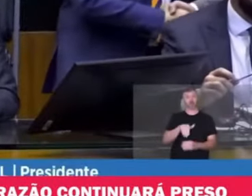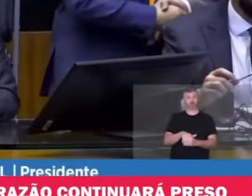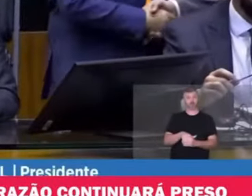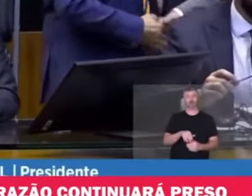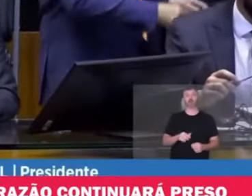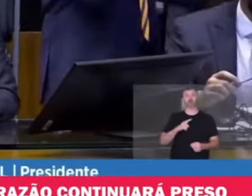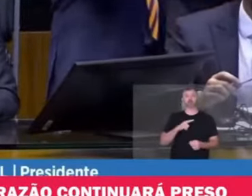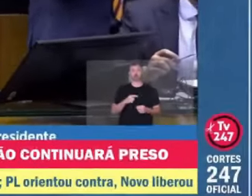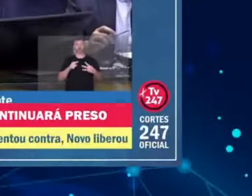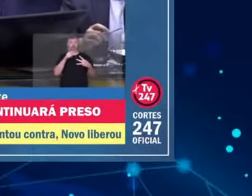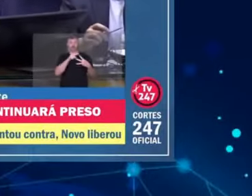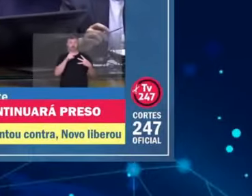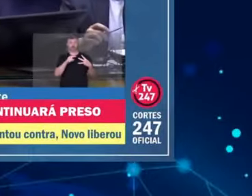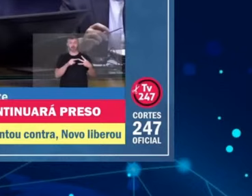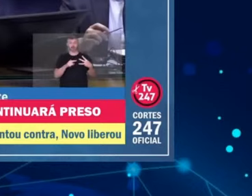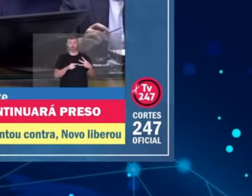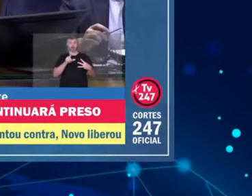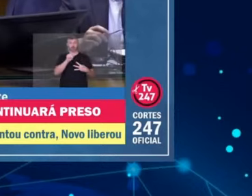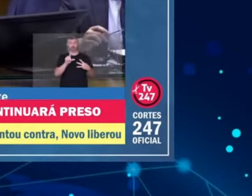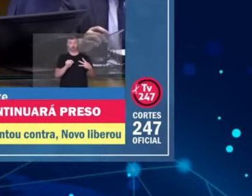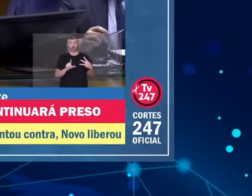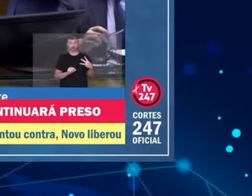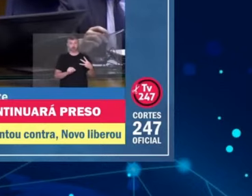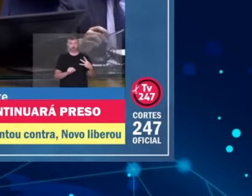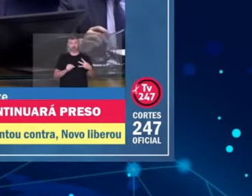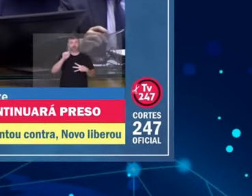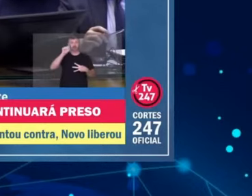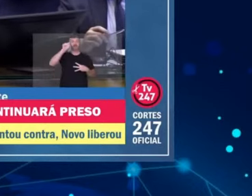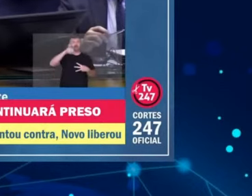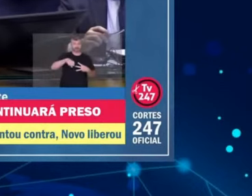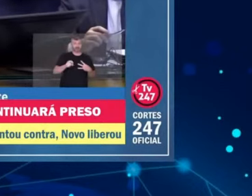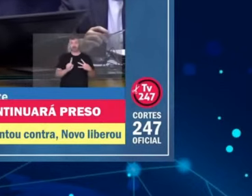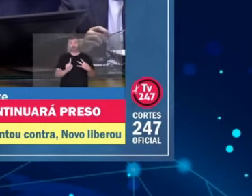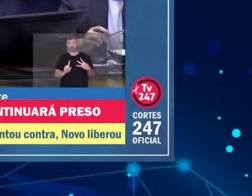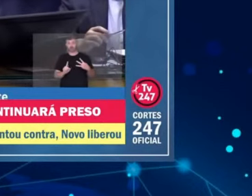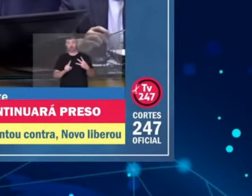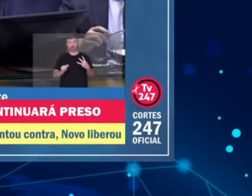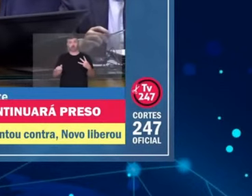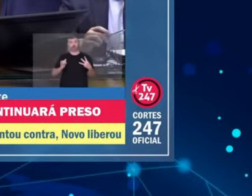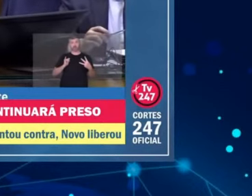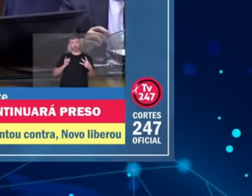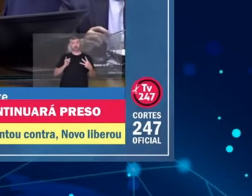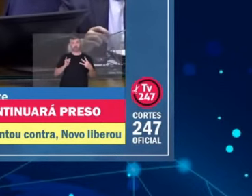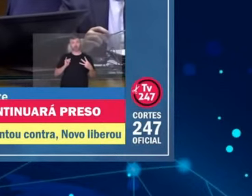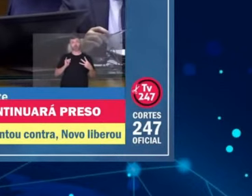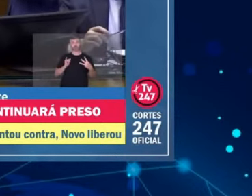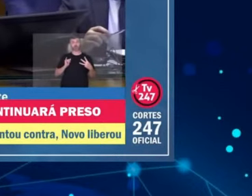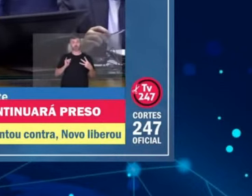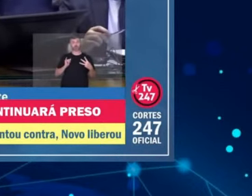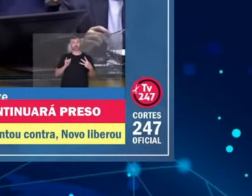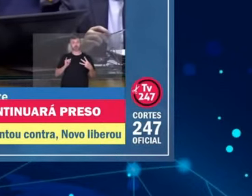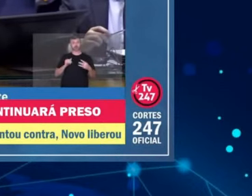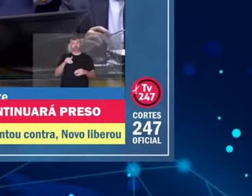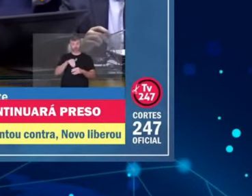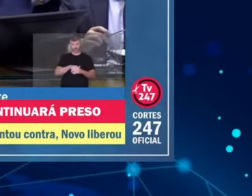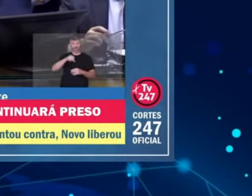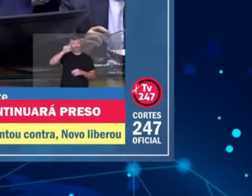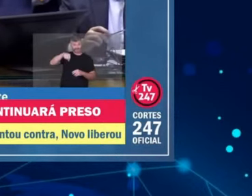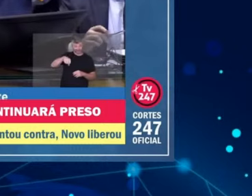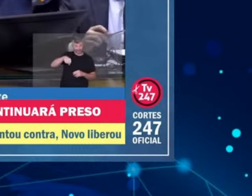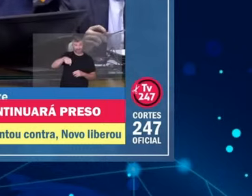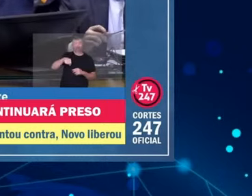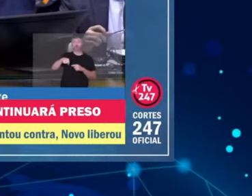três as opções de voto: sim, não e abstenção. Ao votar sim,